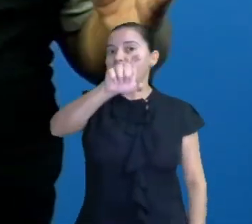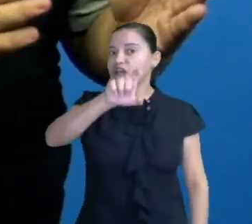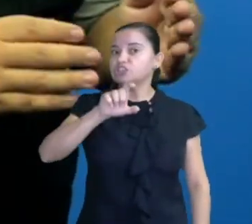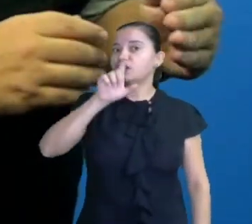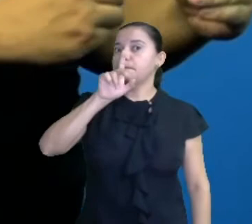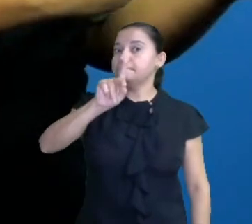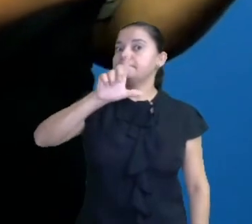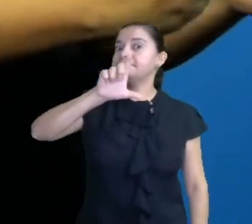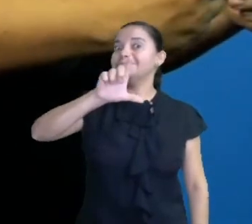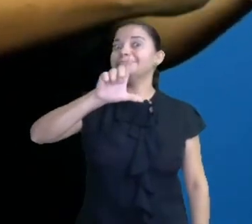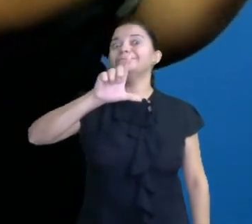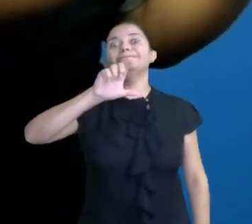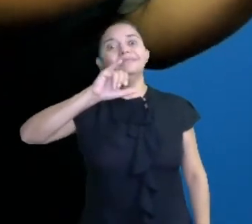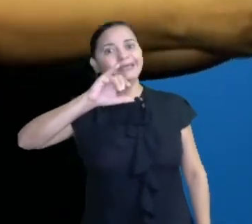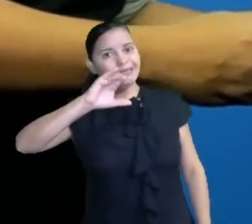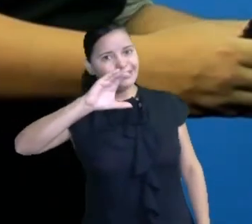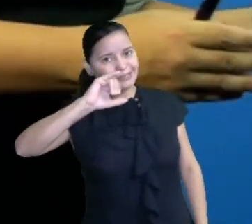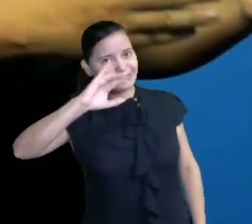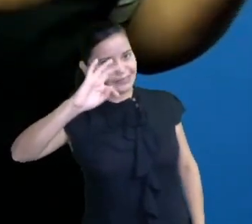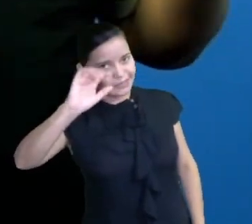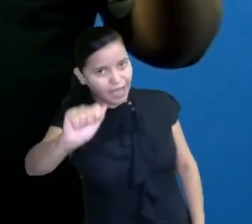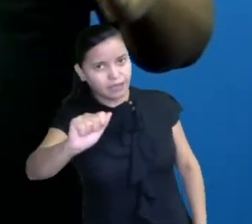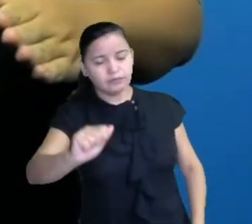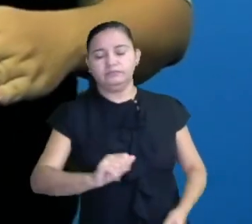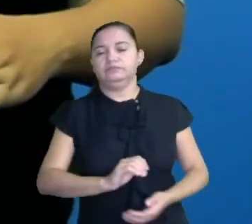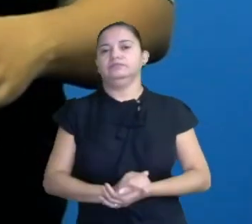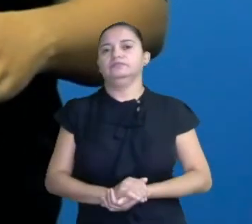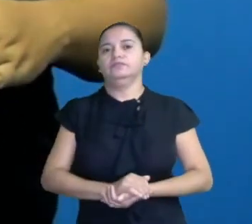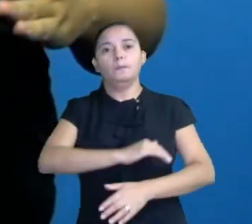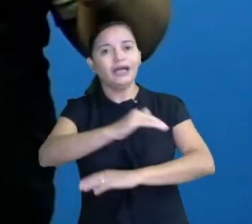quiser atingir um grupo específico,